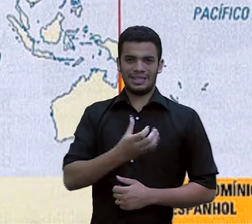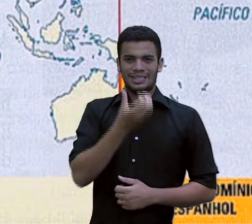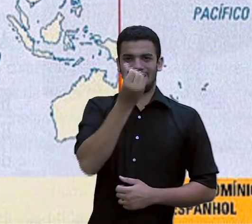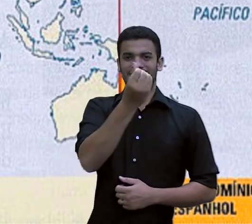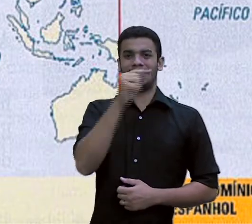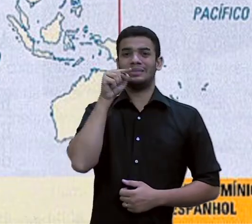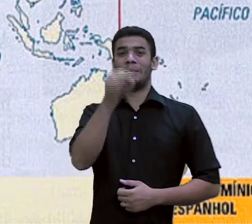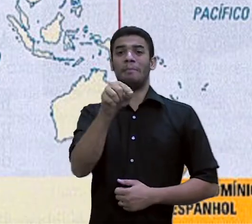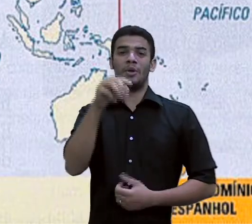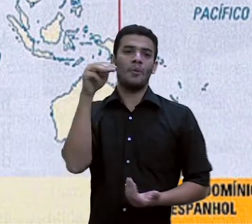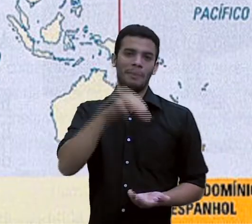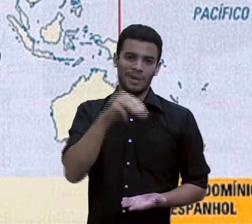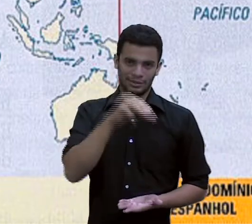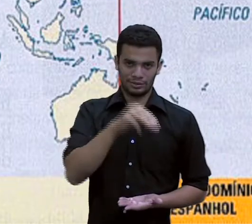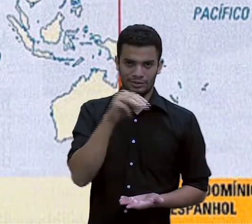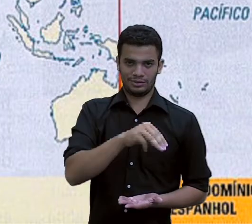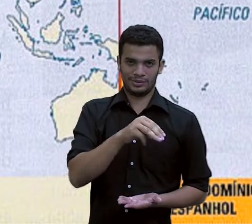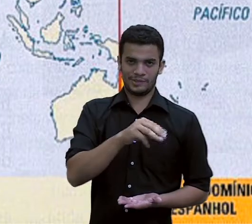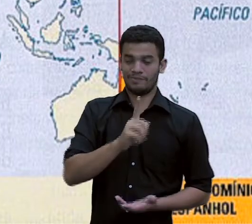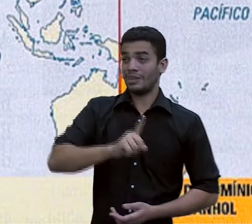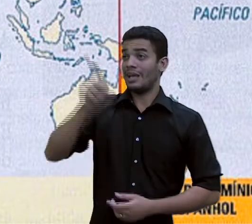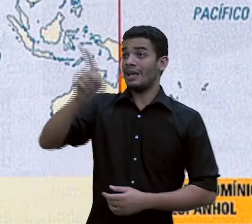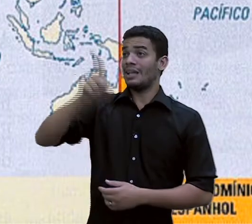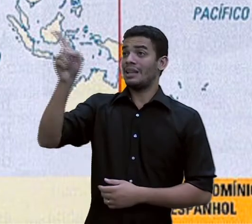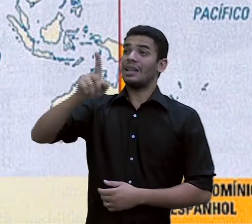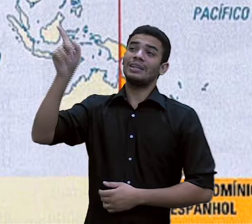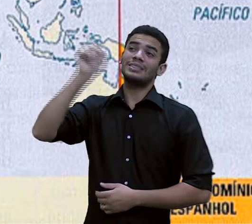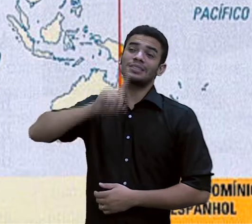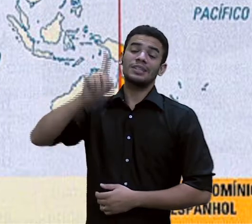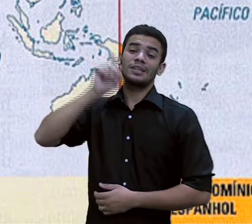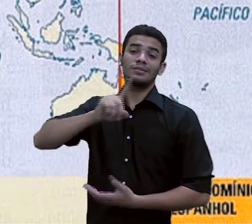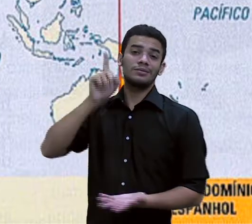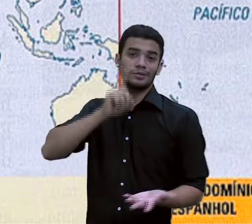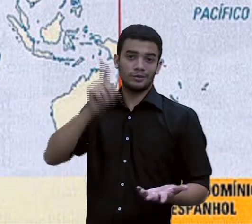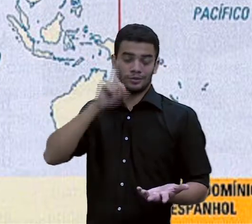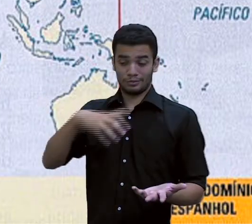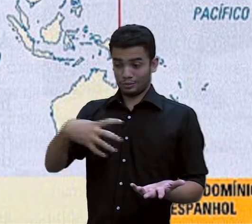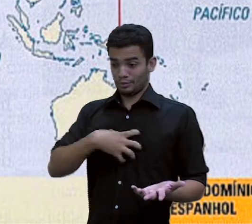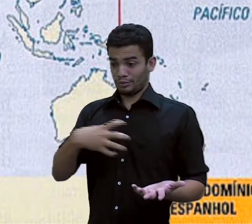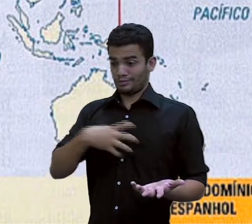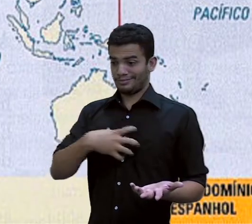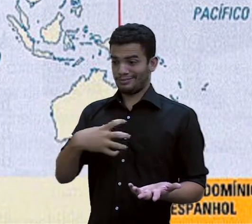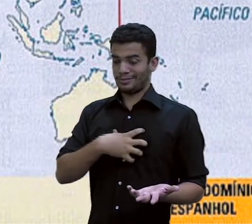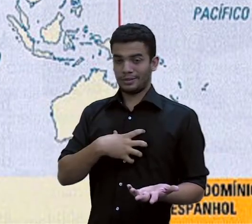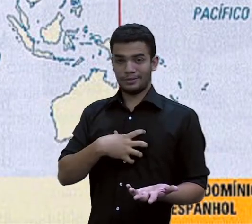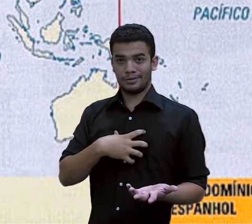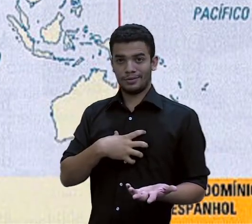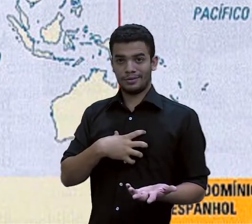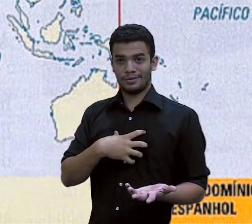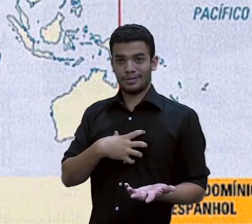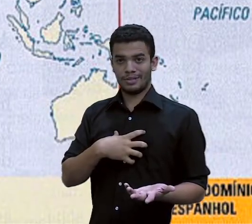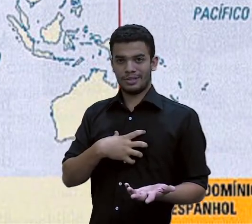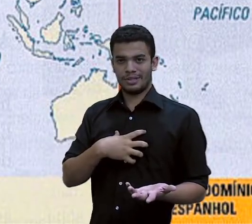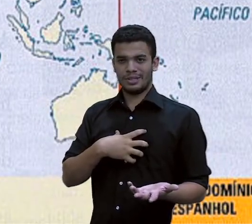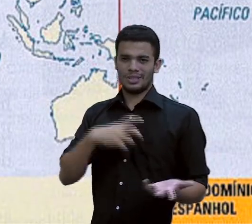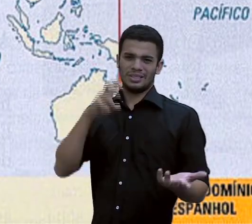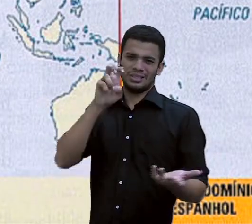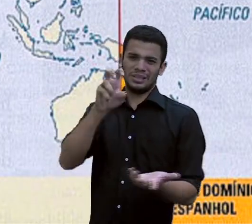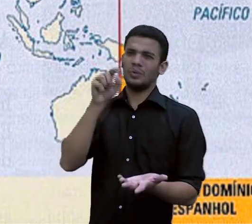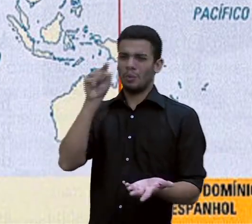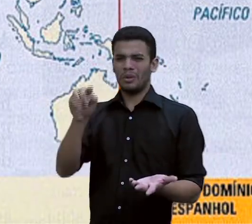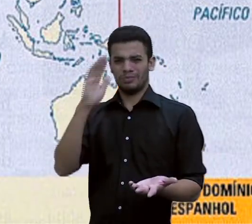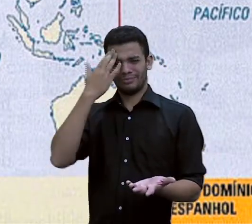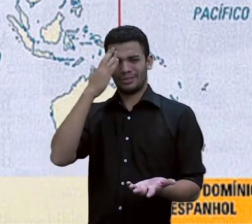dos brasileiros. Nós, brasileiros aqui que calçam 36, lá vai ter uma outra